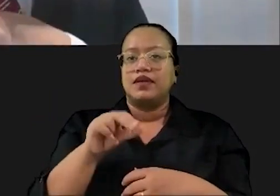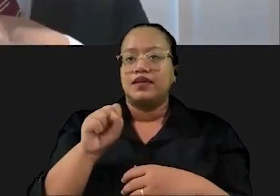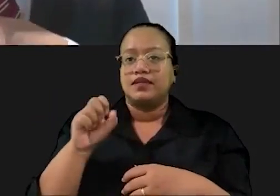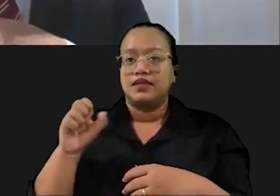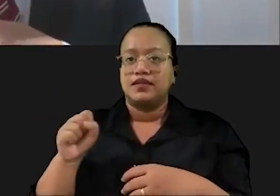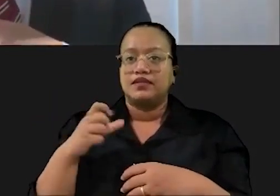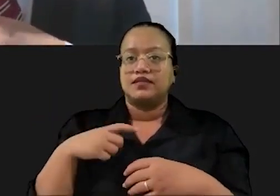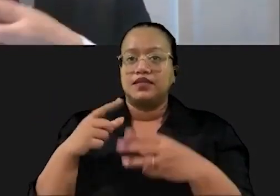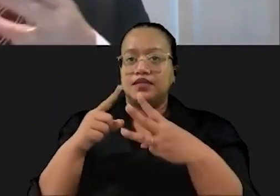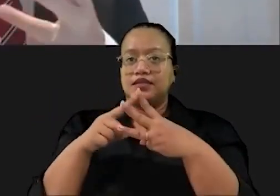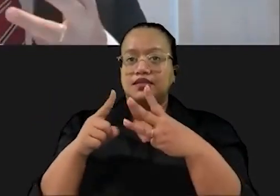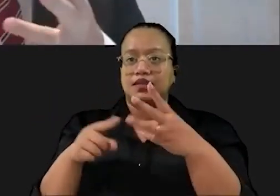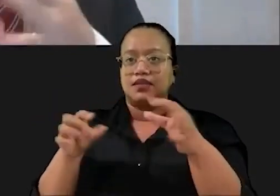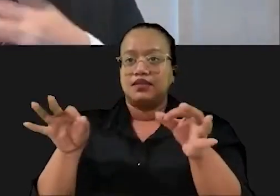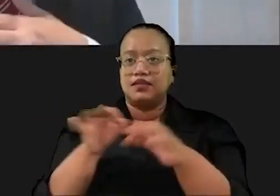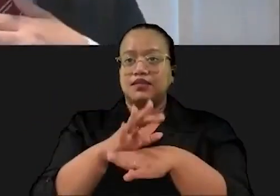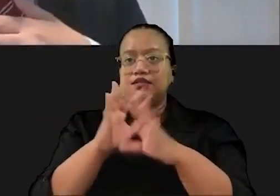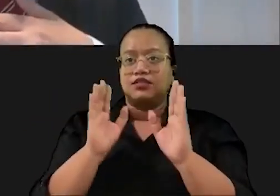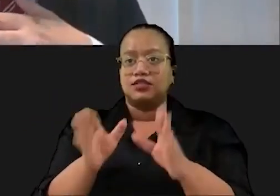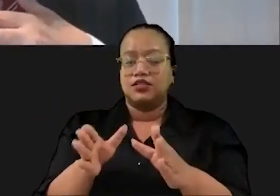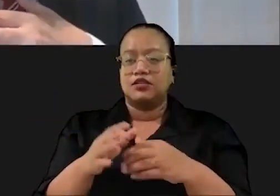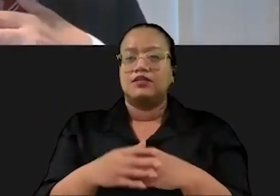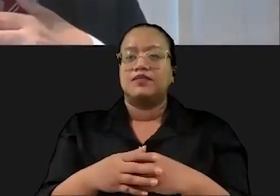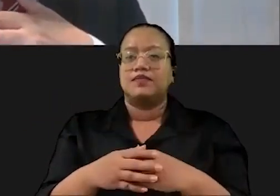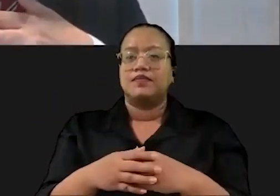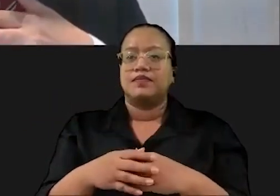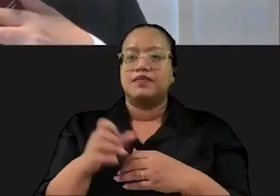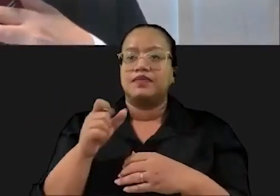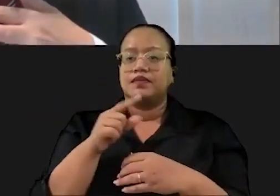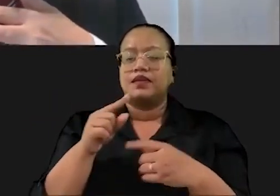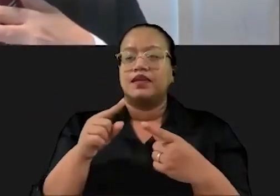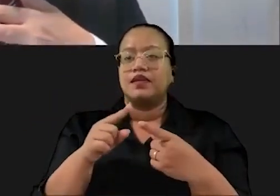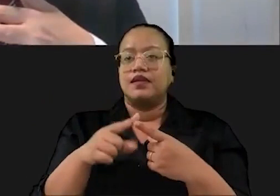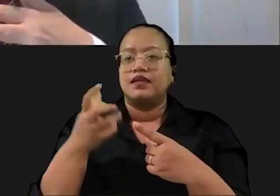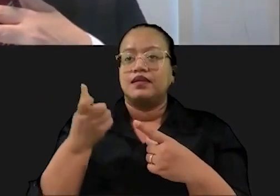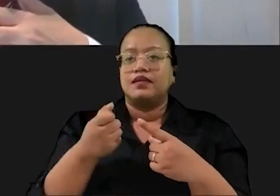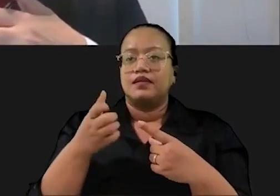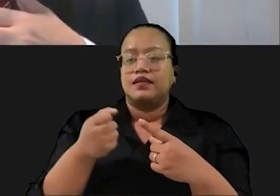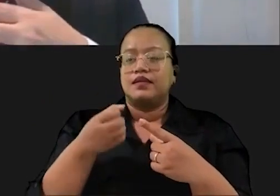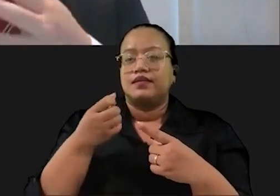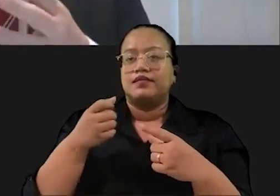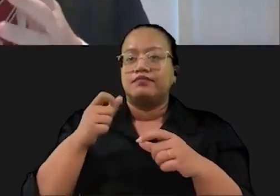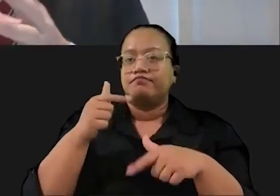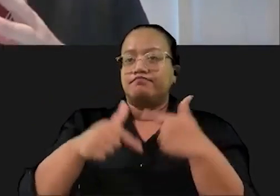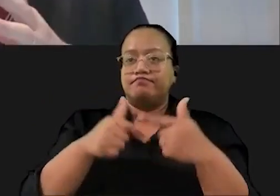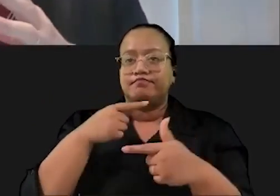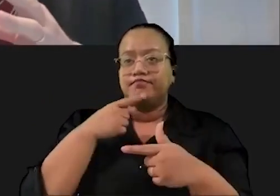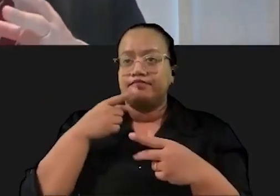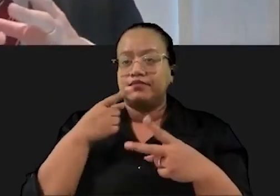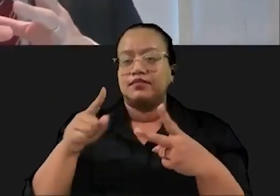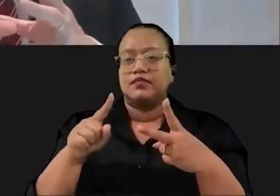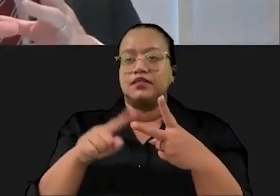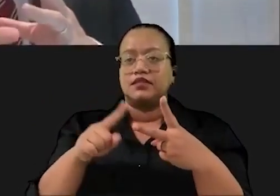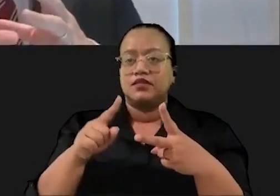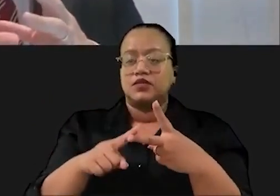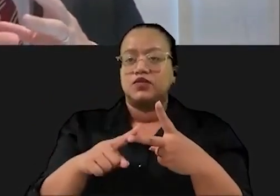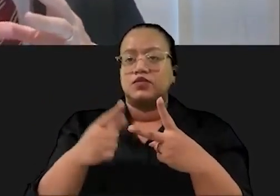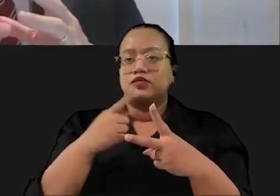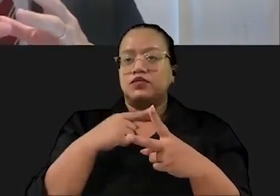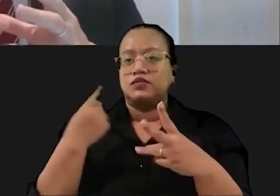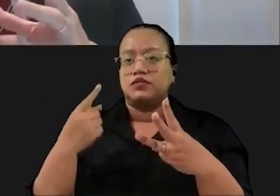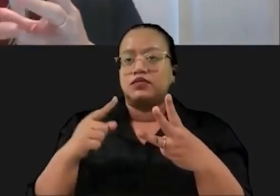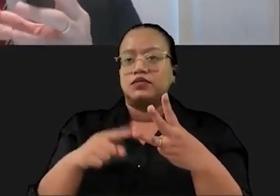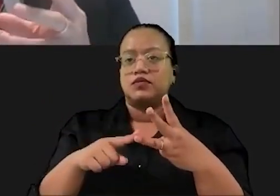pensão por morte em união estável, pauta rural, aposentadoria por idade, rural e híbrida. E esses 2 em